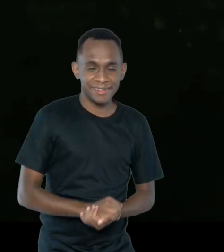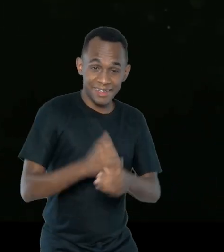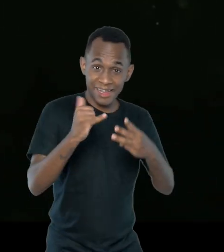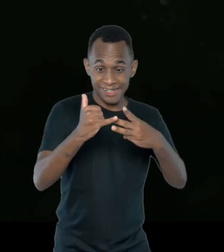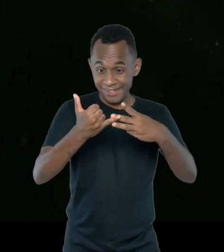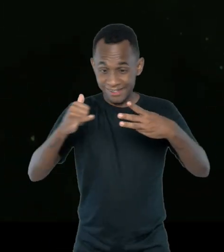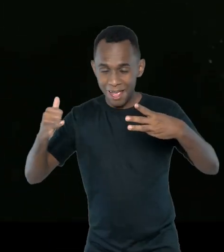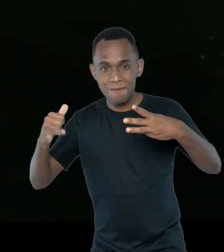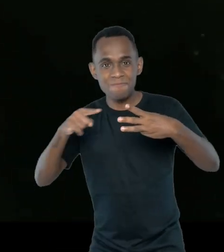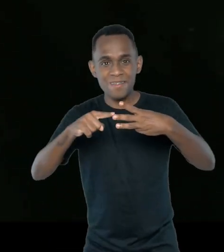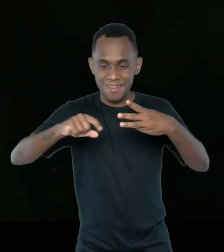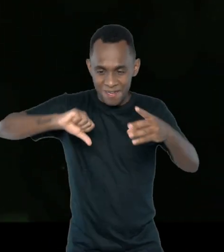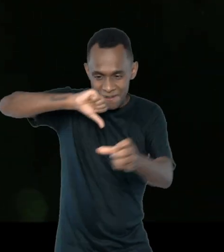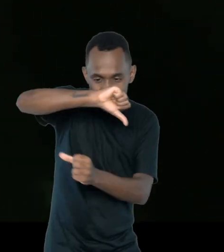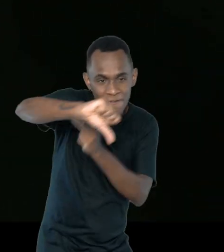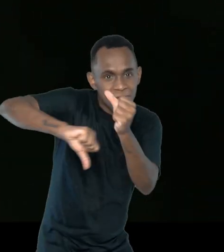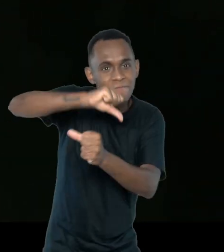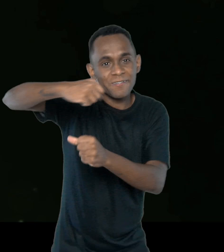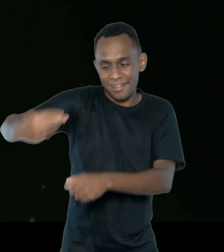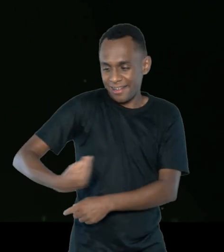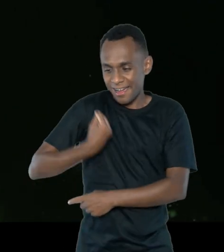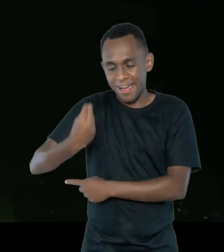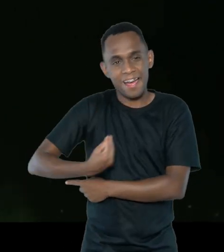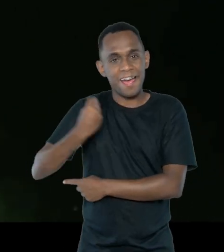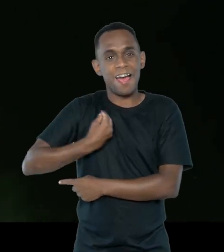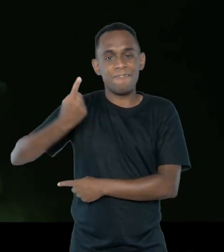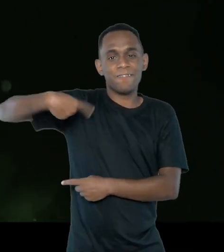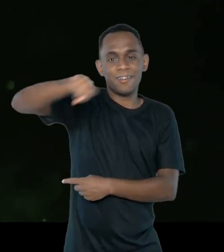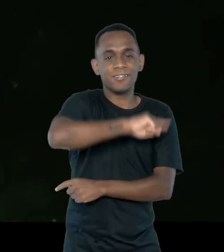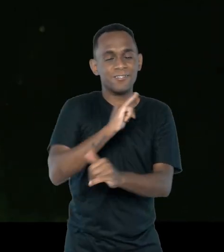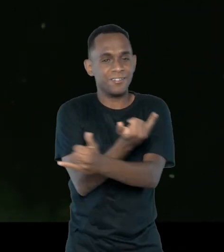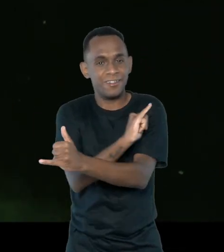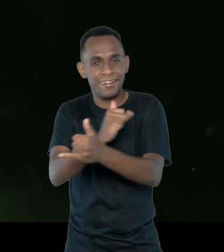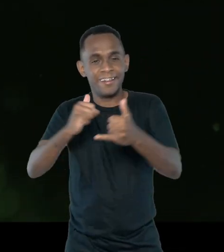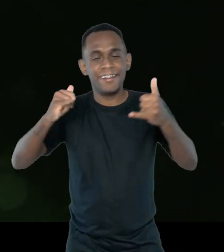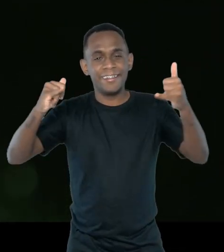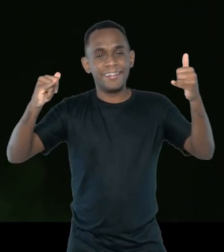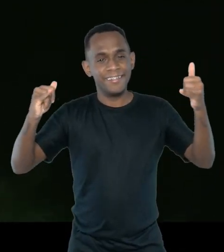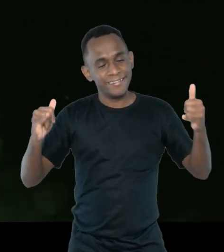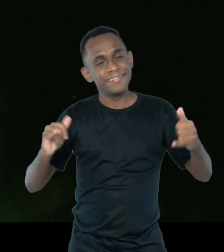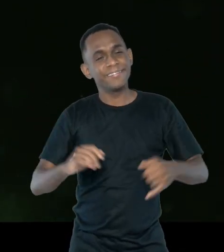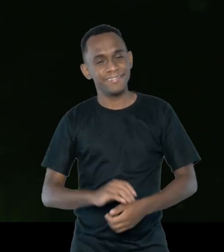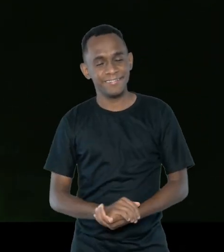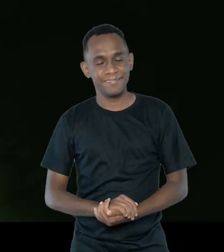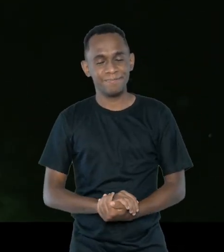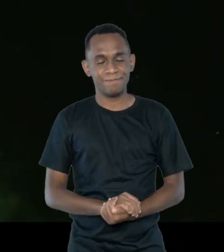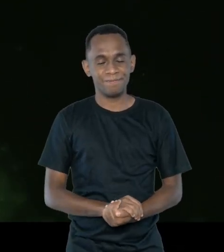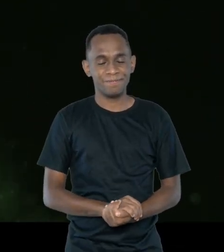CEMIG, transformando vidas com a nossa energia.